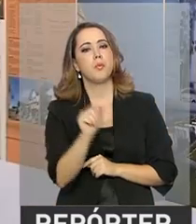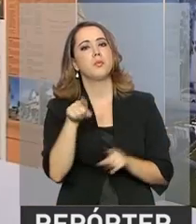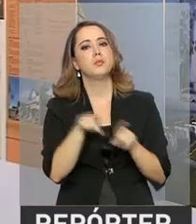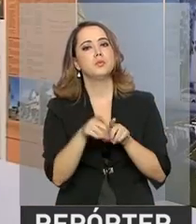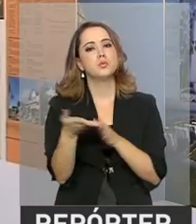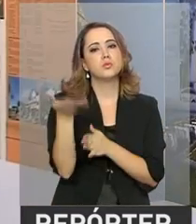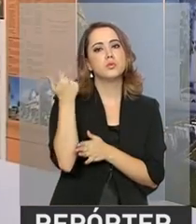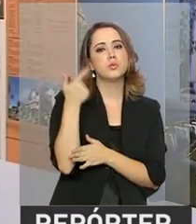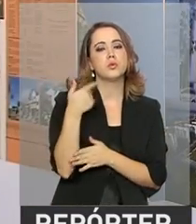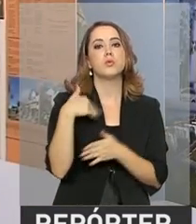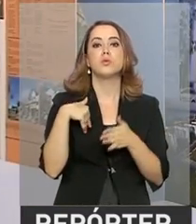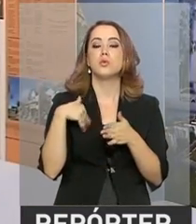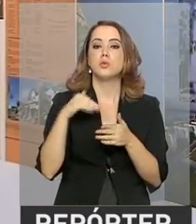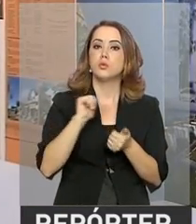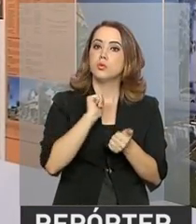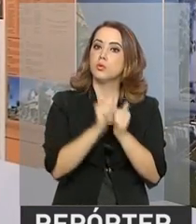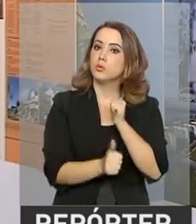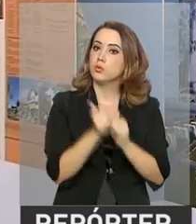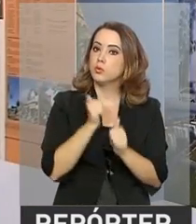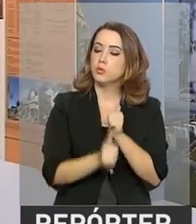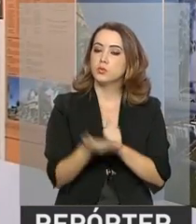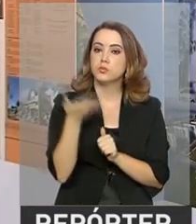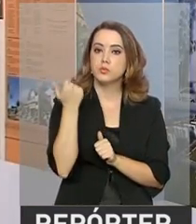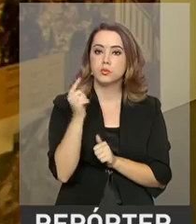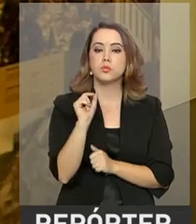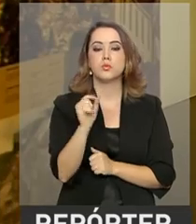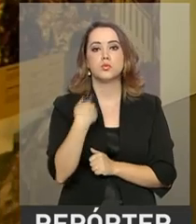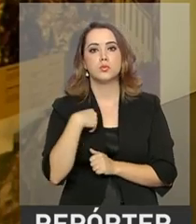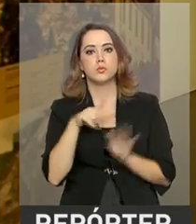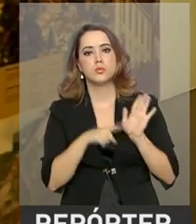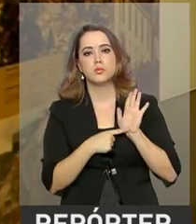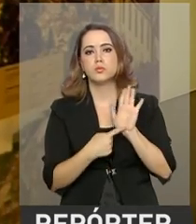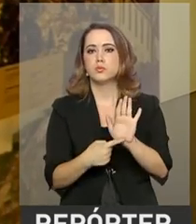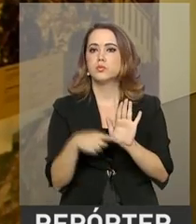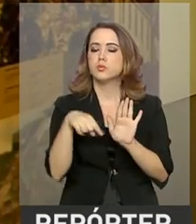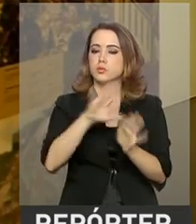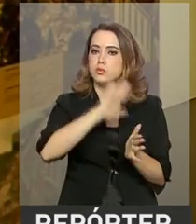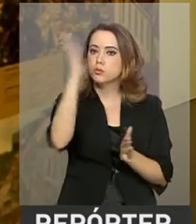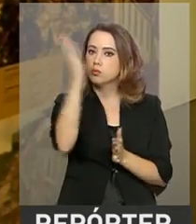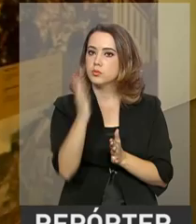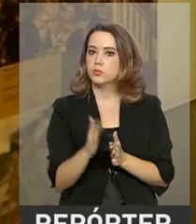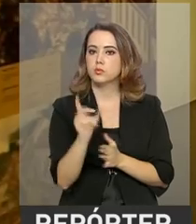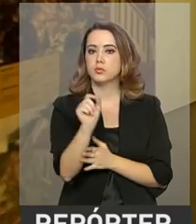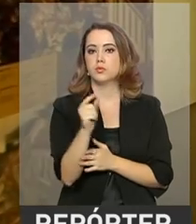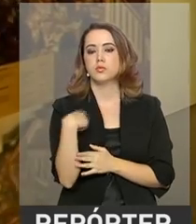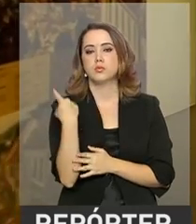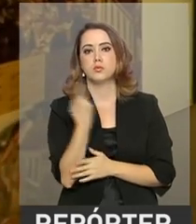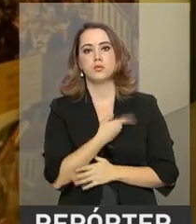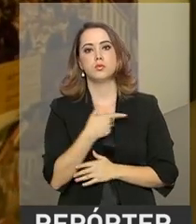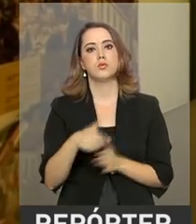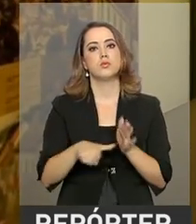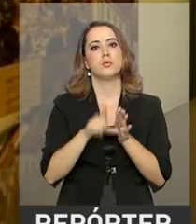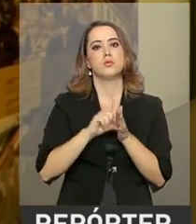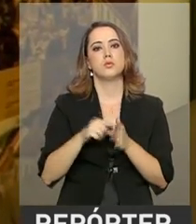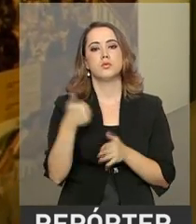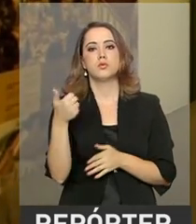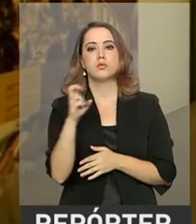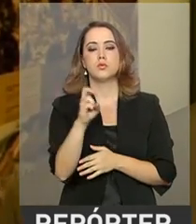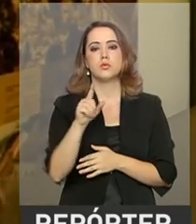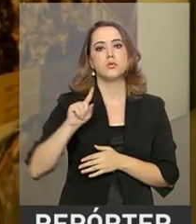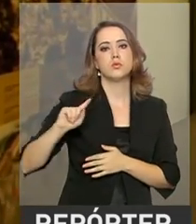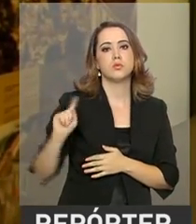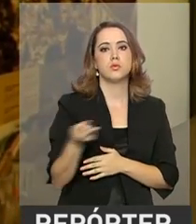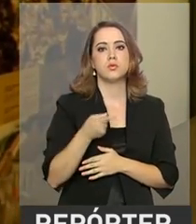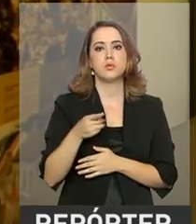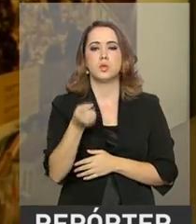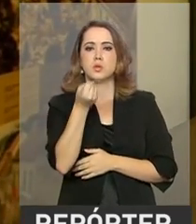Mundo, o evento dá mais visibilidade ao Brasil. Nós tínhamos, na época, 15 mil jornalistas, agora temos 25 mil, mais